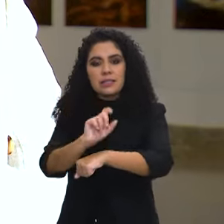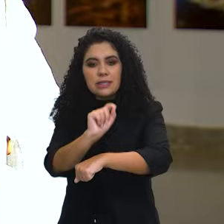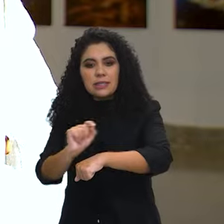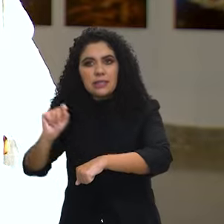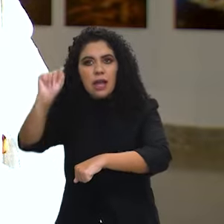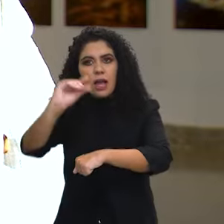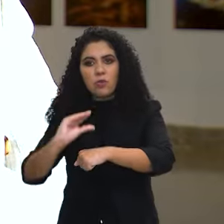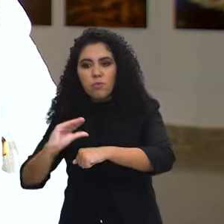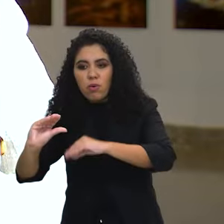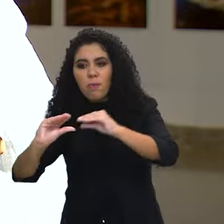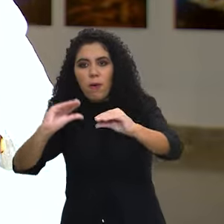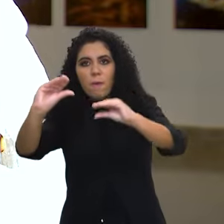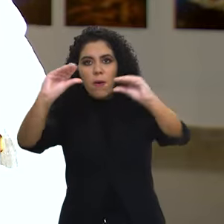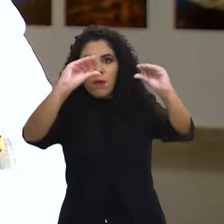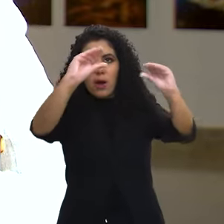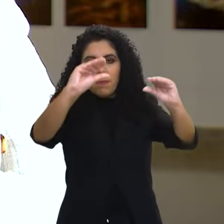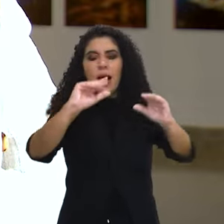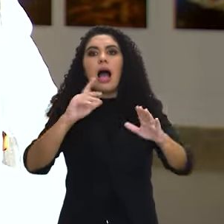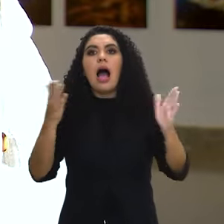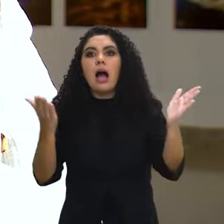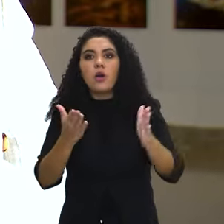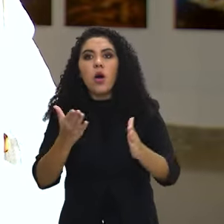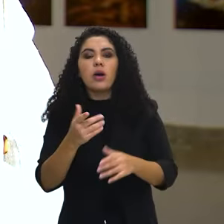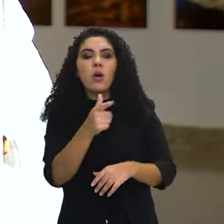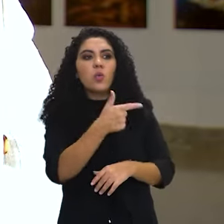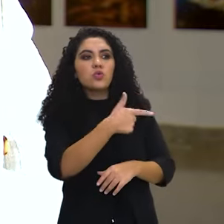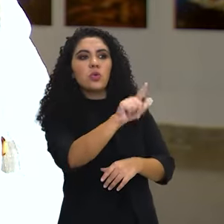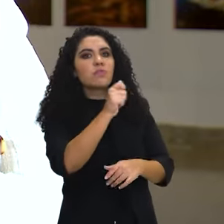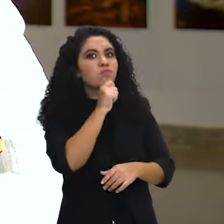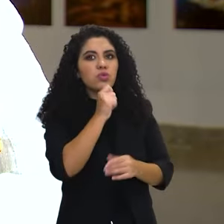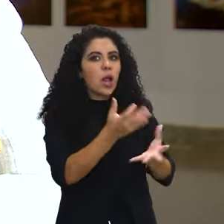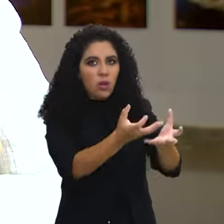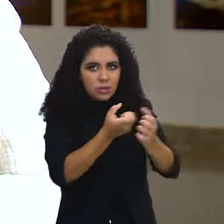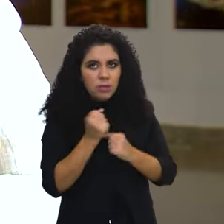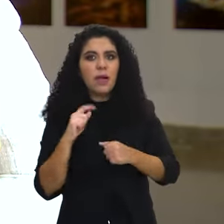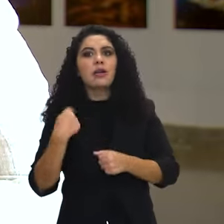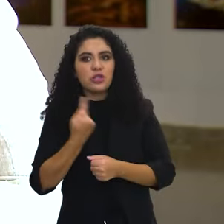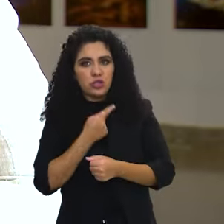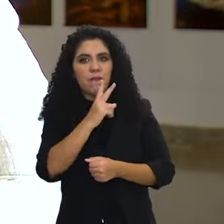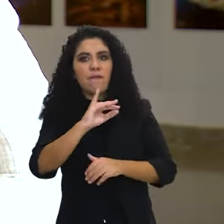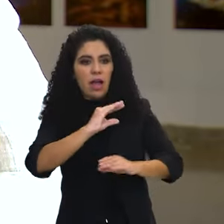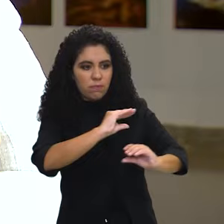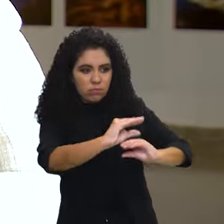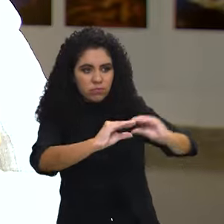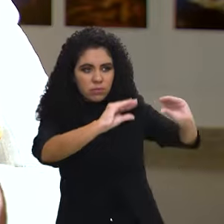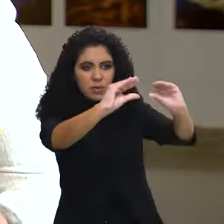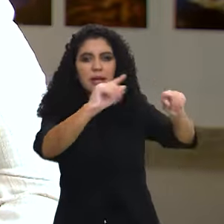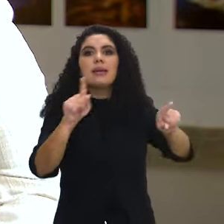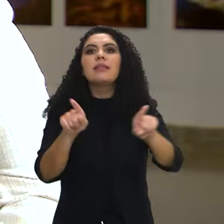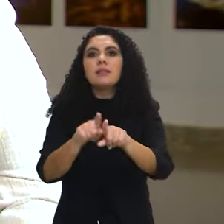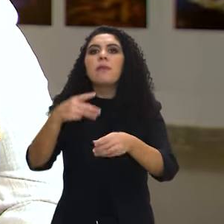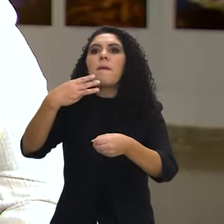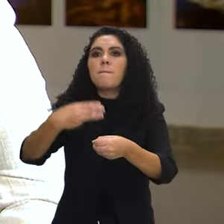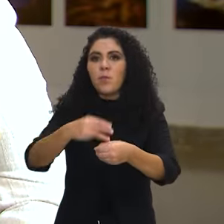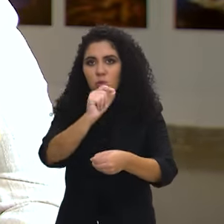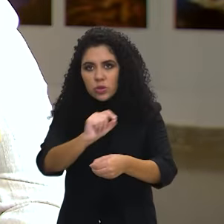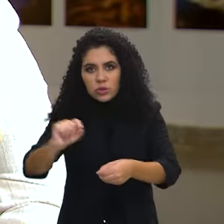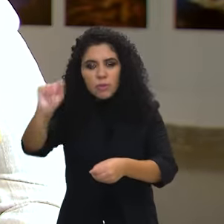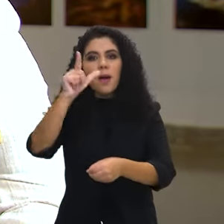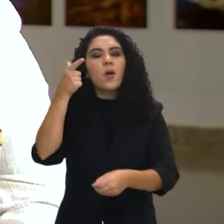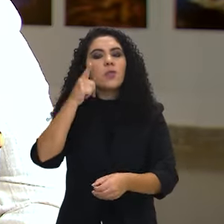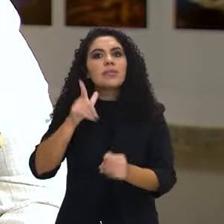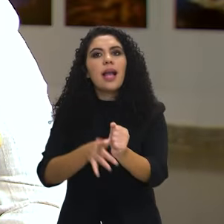abrimos para os outros que estão faltando nós vamos abrir para os municípios também né Por quê Porque é para